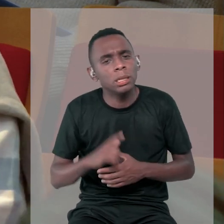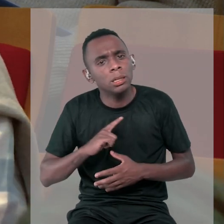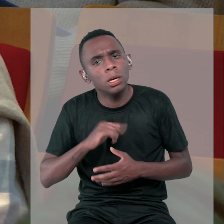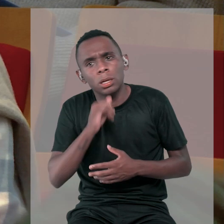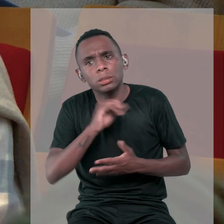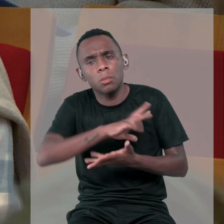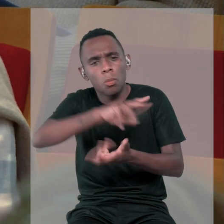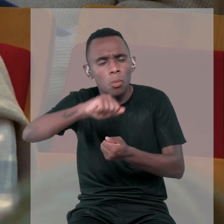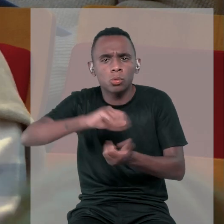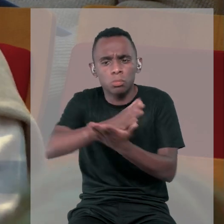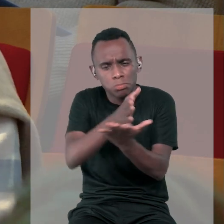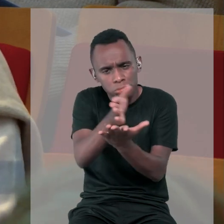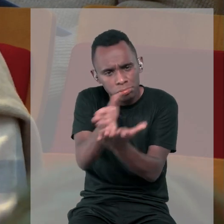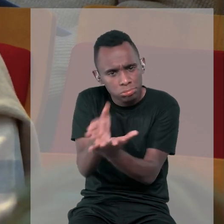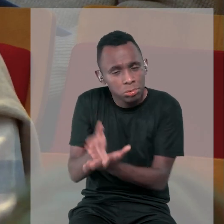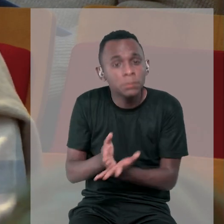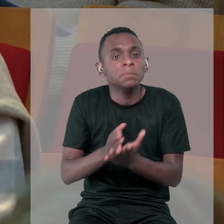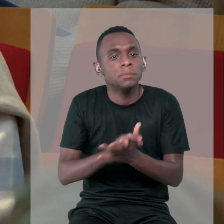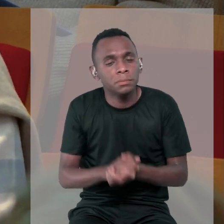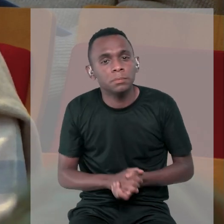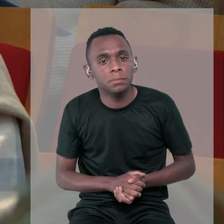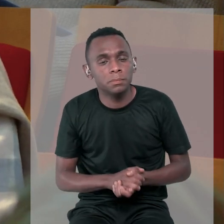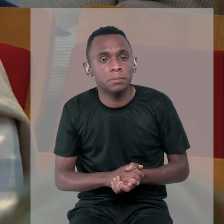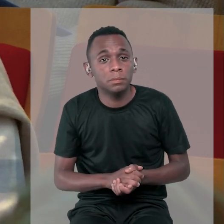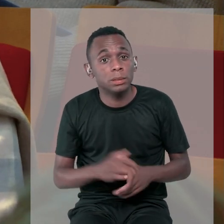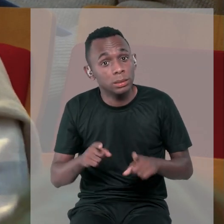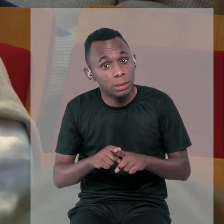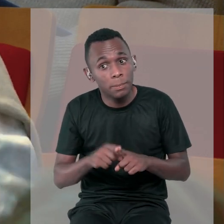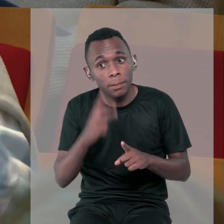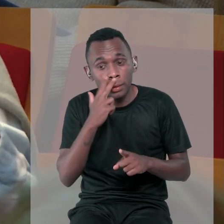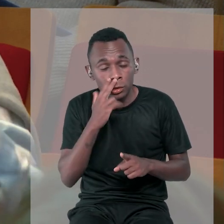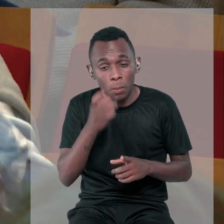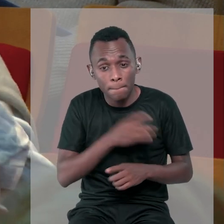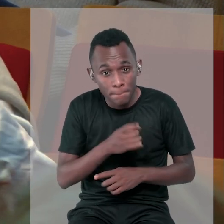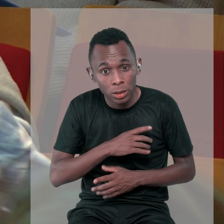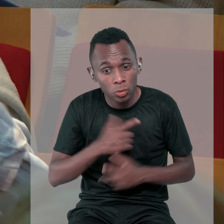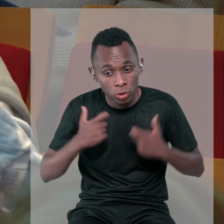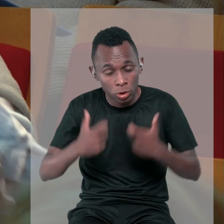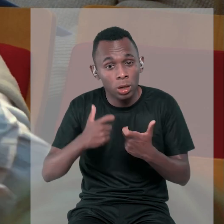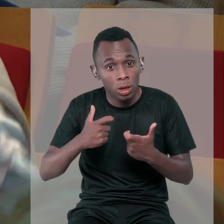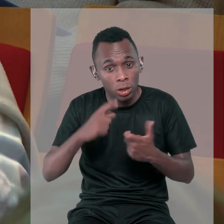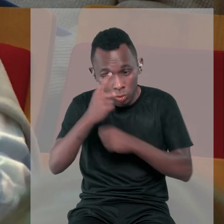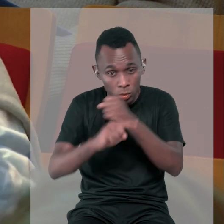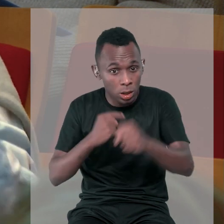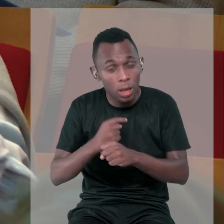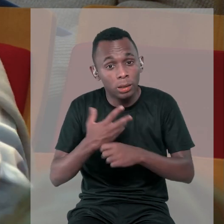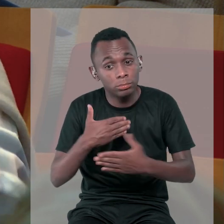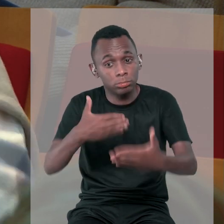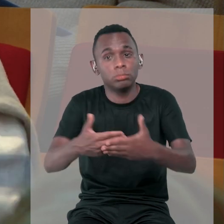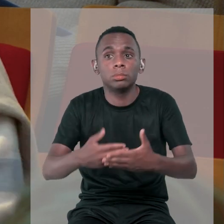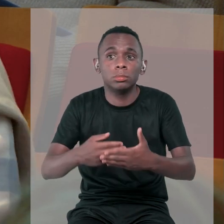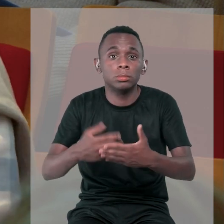e o risco de guerra nuclear nunca foi tão presente. Eu acho que desde a época de Cuba, acho que talvez em Cuba não tenha sido